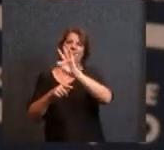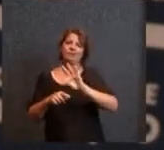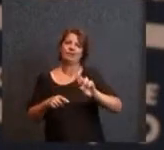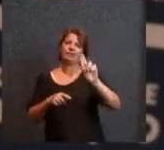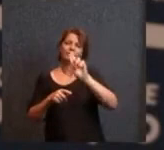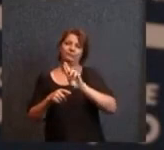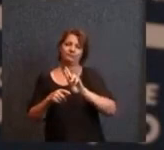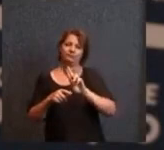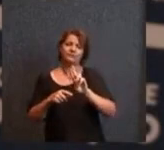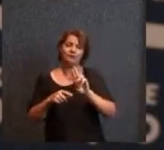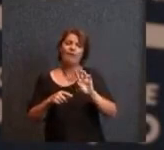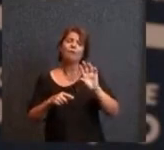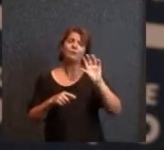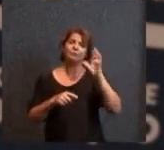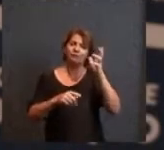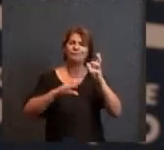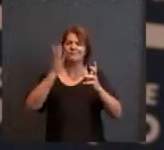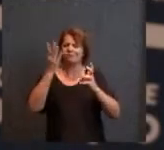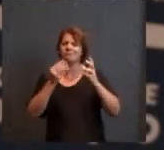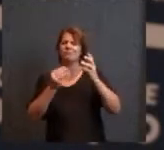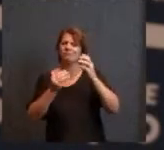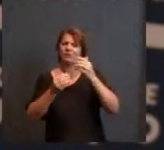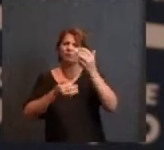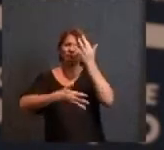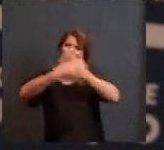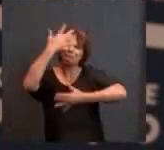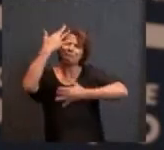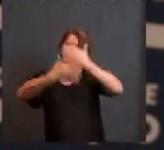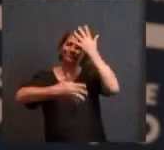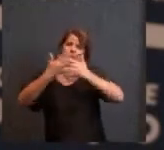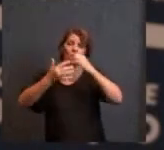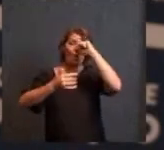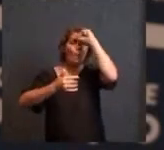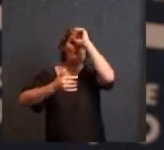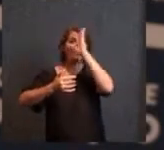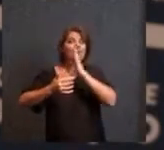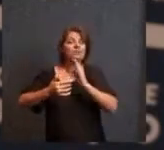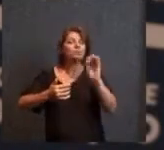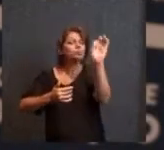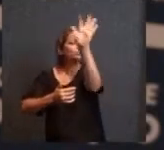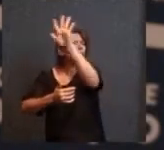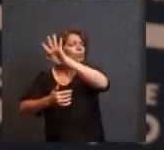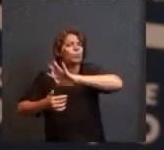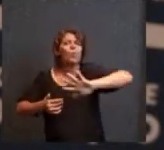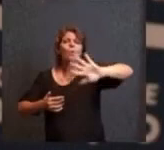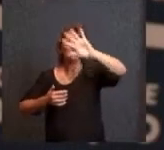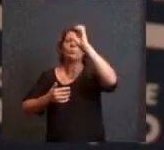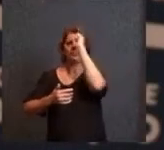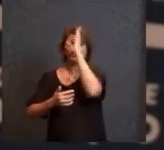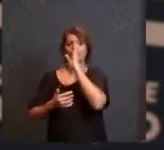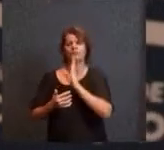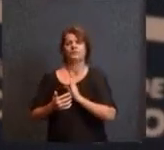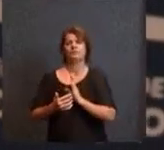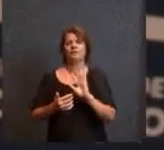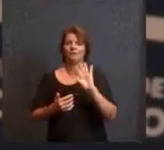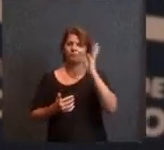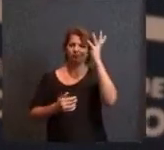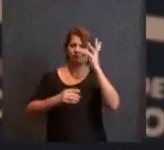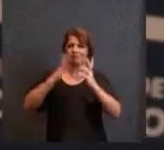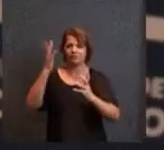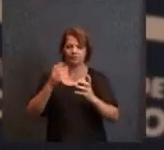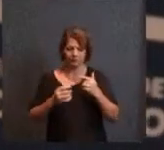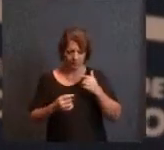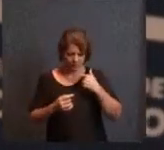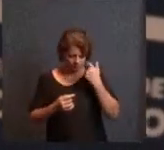situações aconteceram não só aqui, mas no Brasil inteiro. E nós precisamos, entendendo esse tipo de situação complexa, saber como a gente